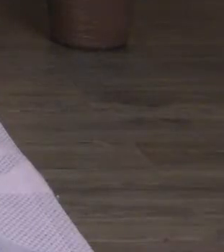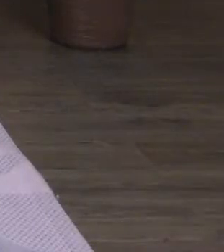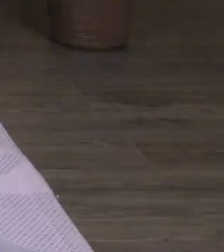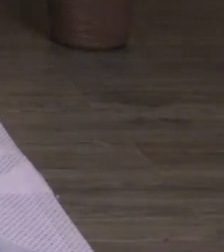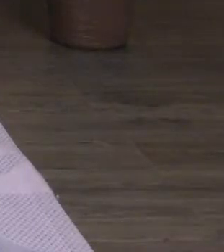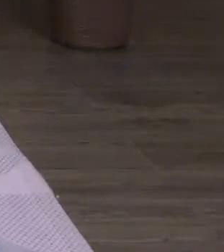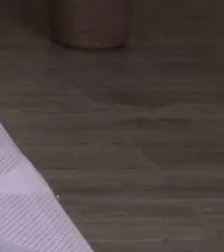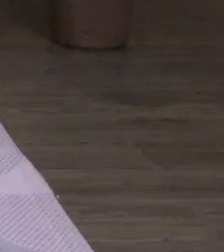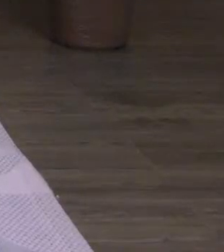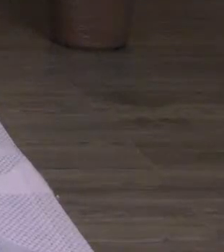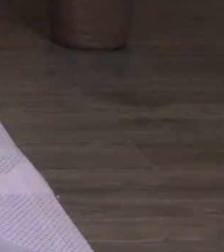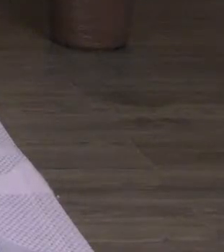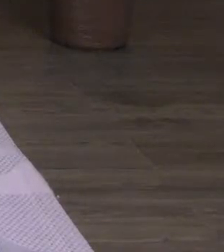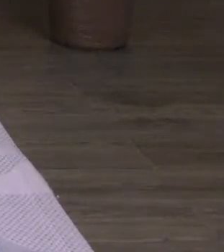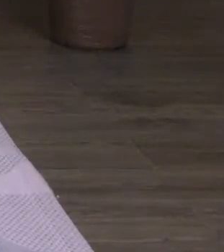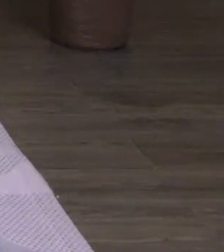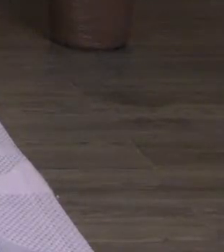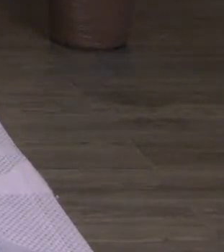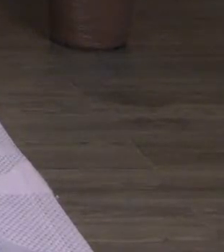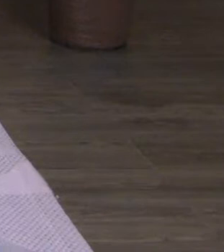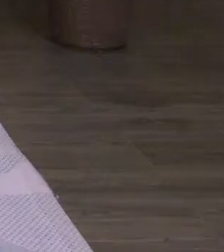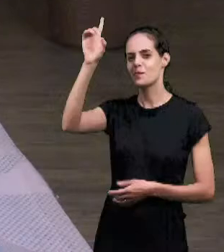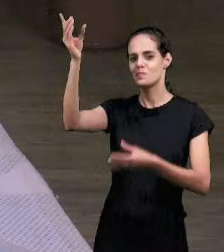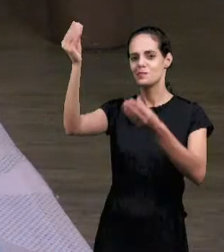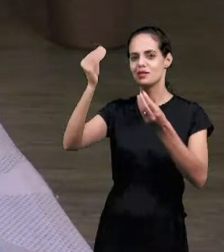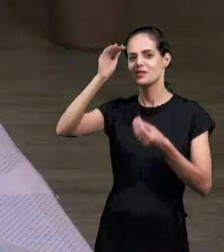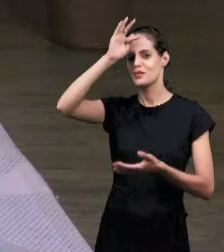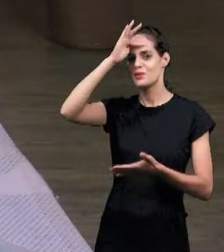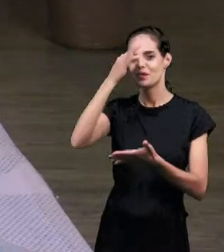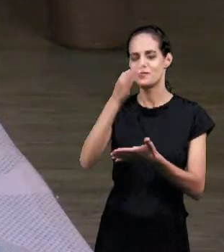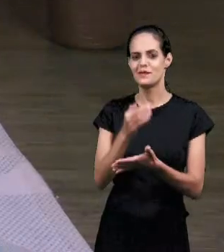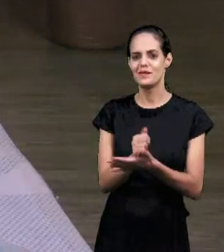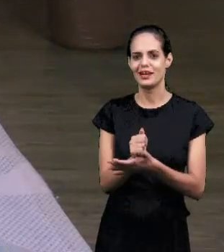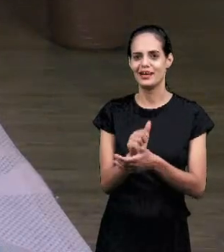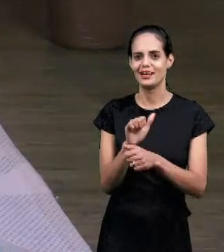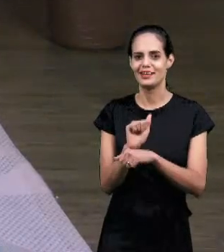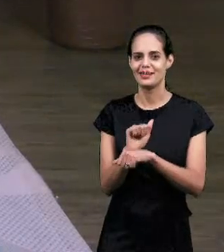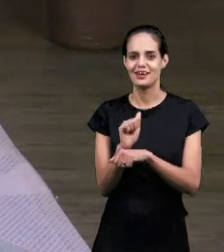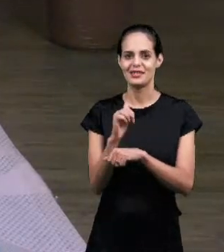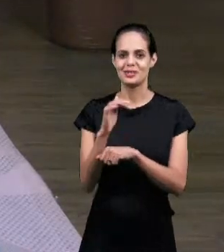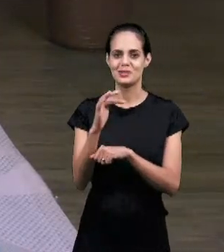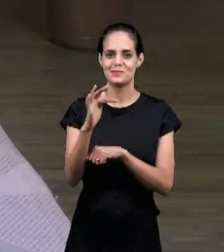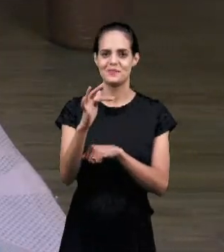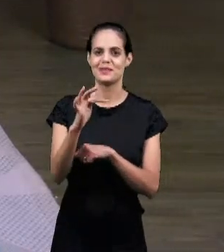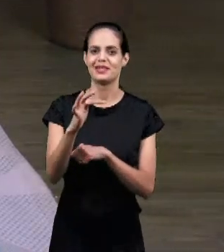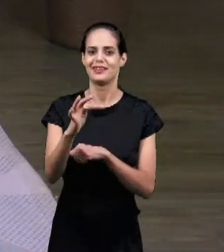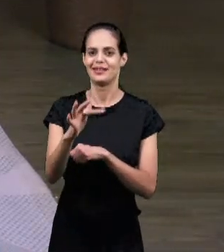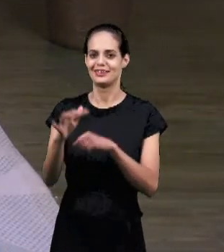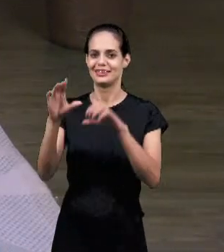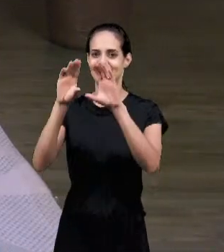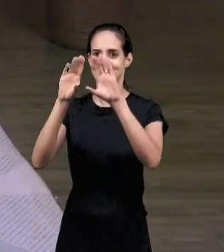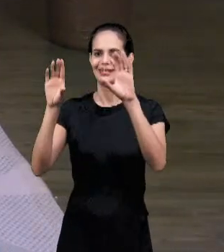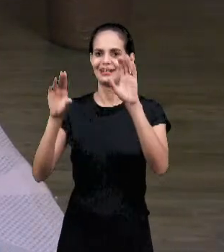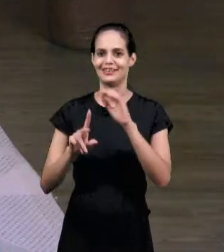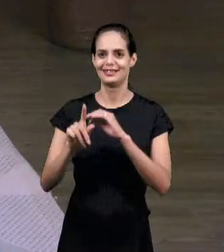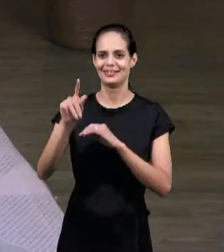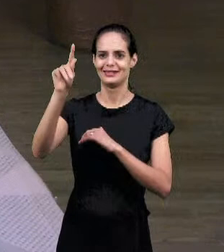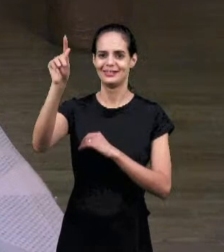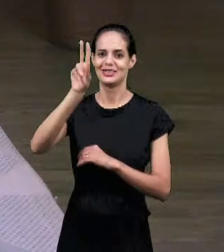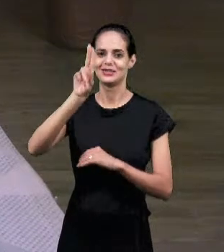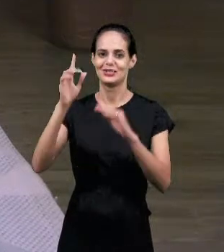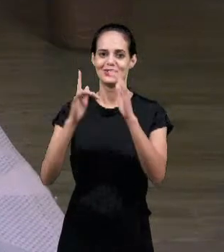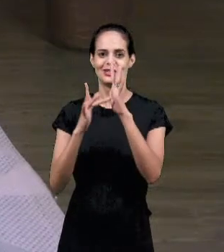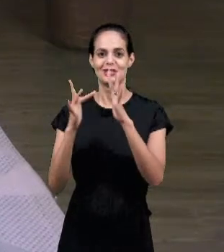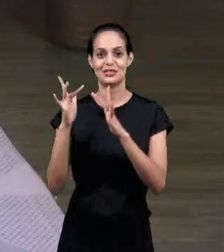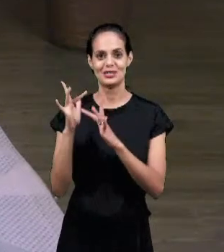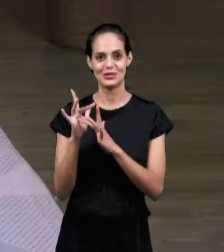Nome bom, doce a fé, na esperança do porvir. É, o nome de Jesus muda tudo na nossa vida.